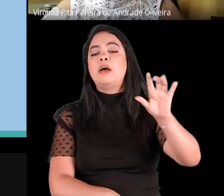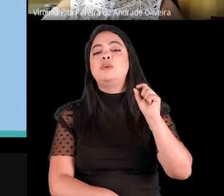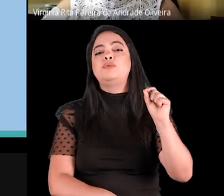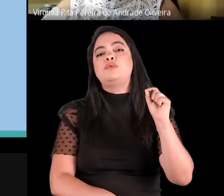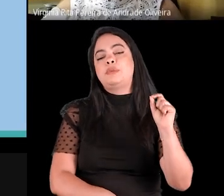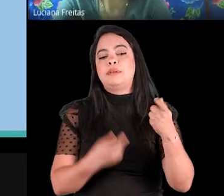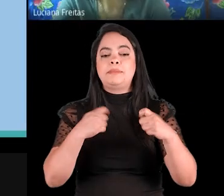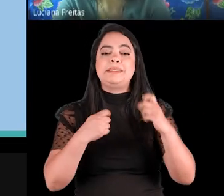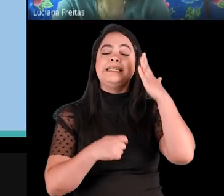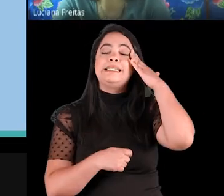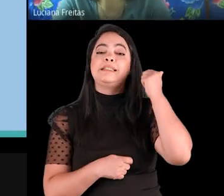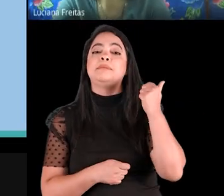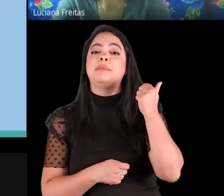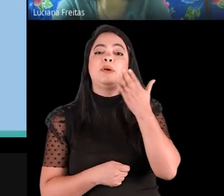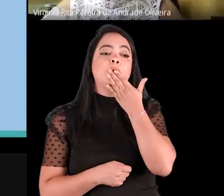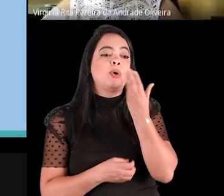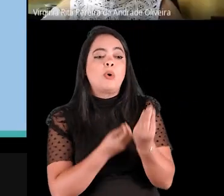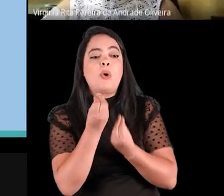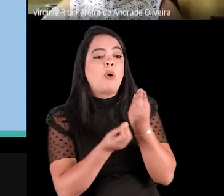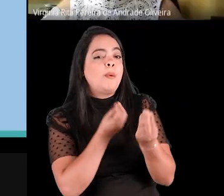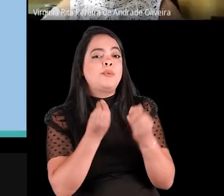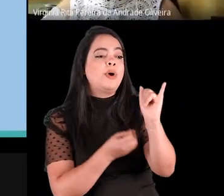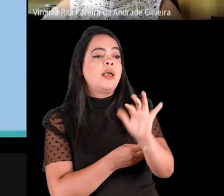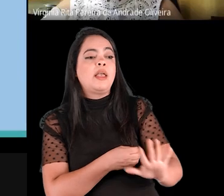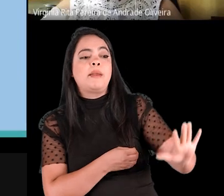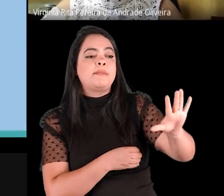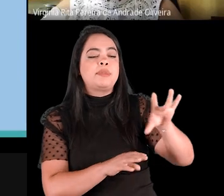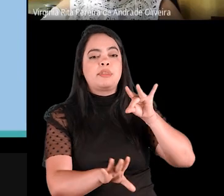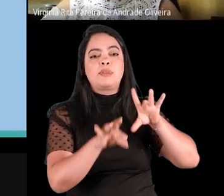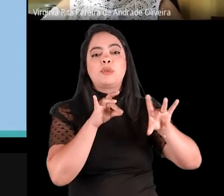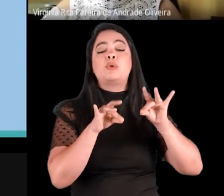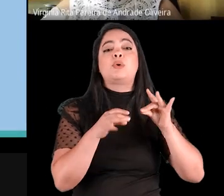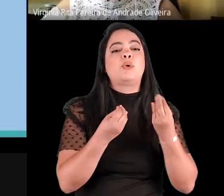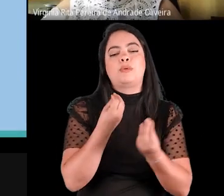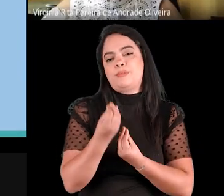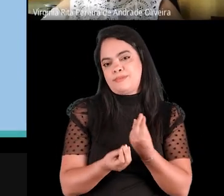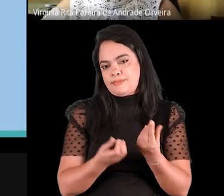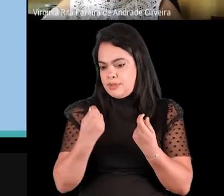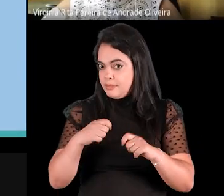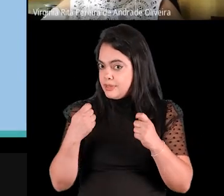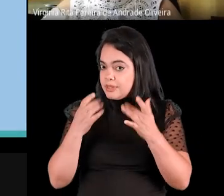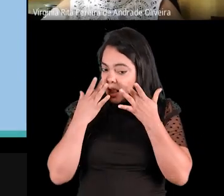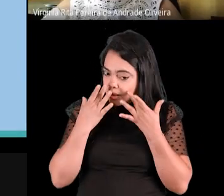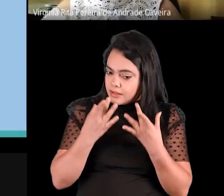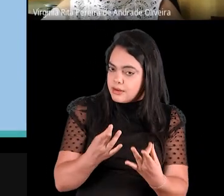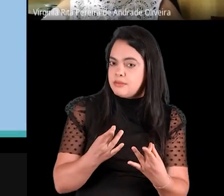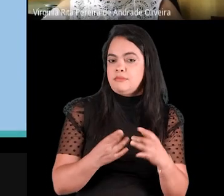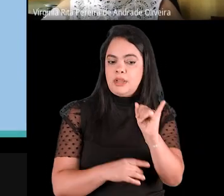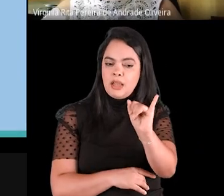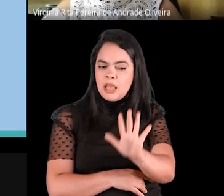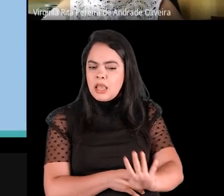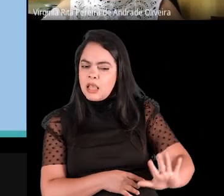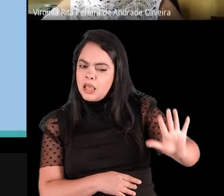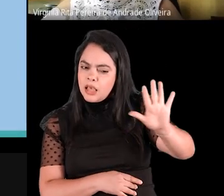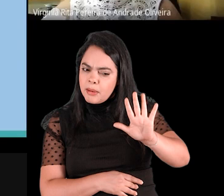escolha das imagens, né? Primeiro, Exato, que a gente precisa estar atento ao escolher essas imagens, que sejam imagens que realmente